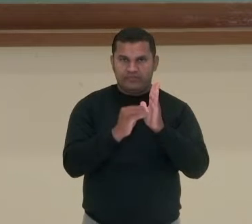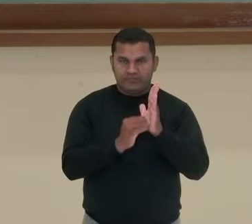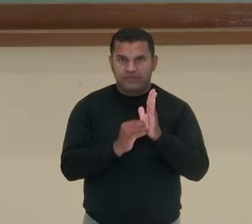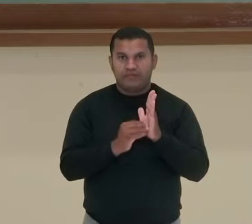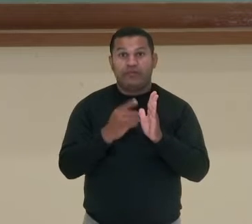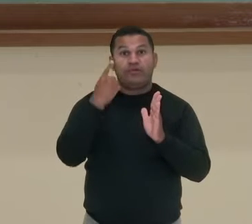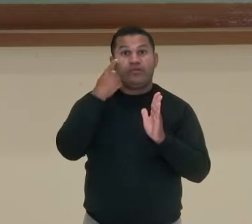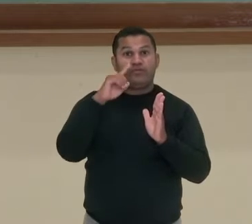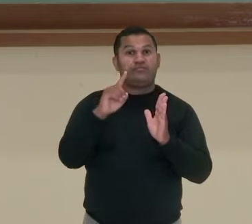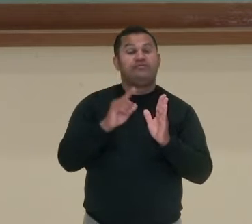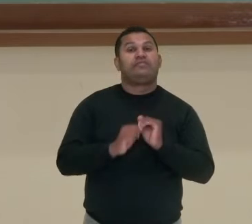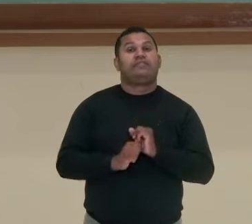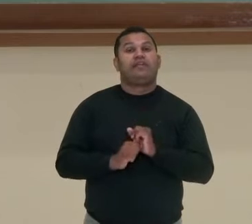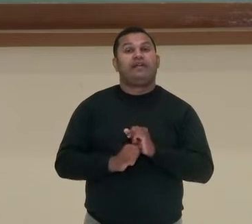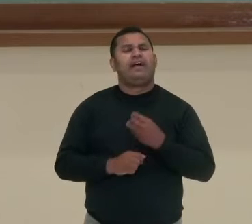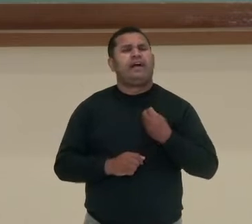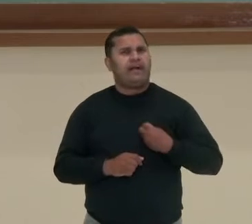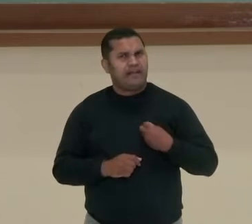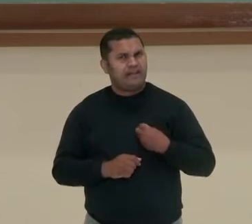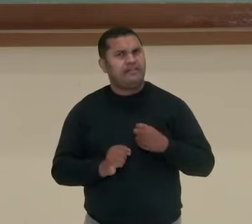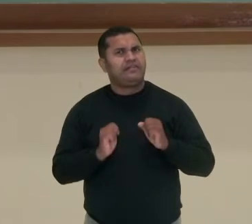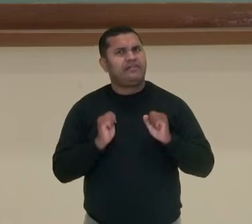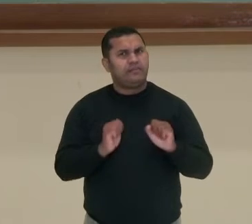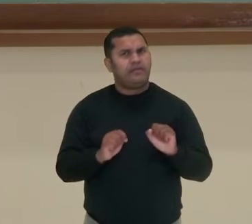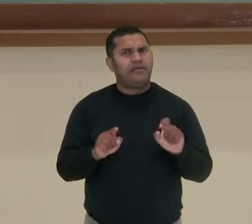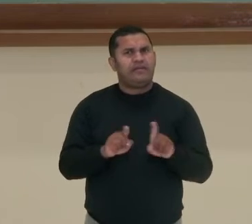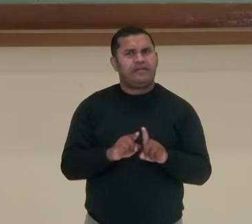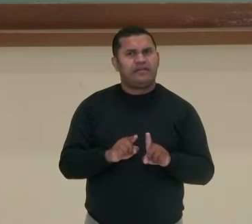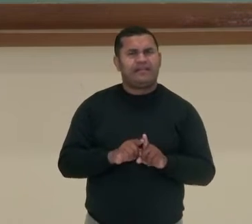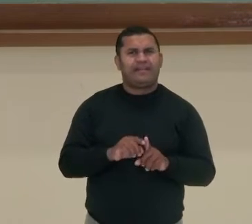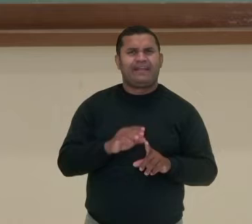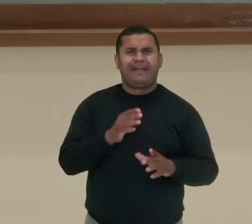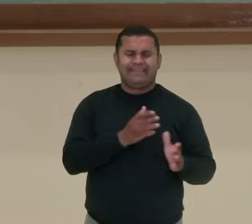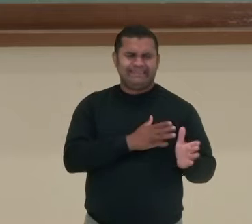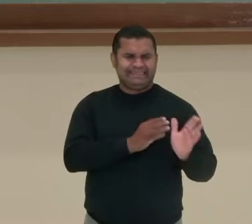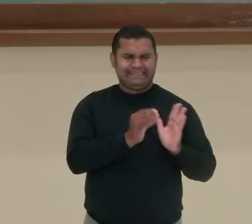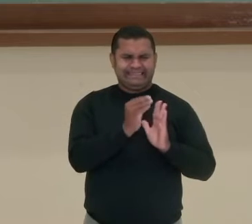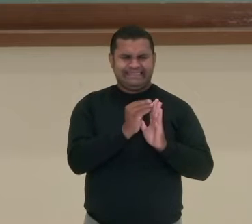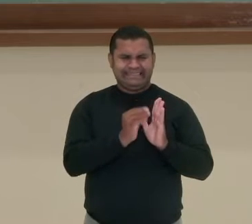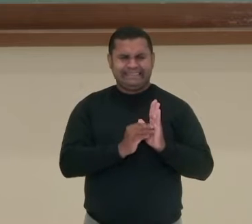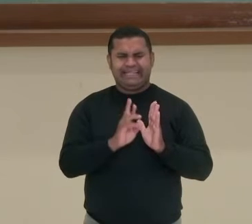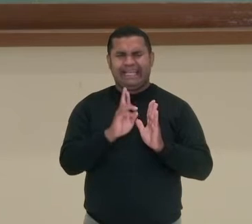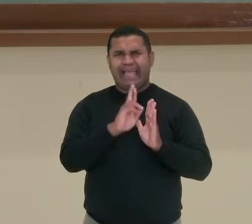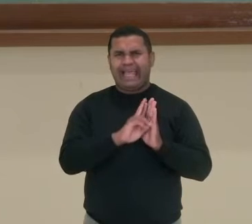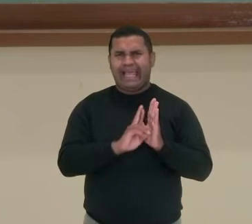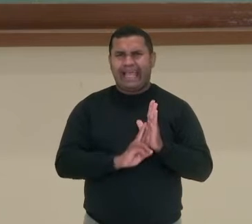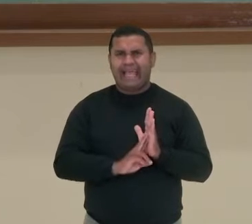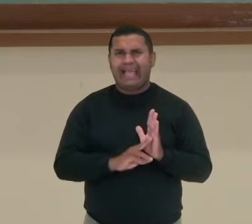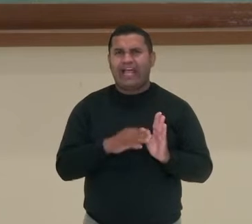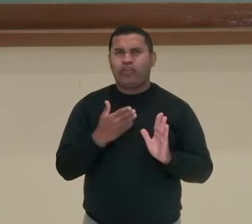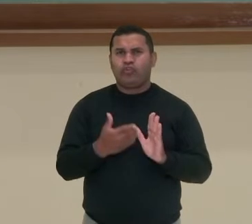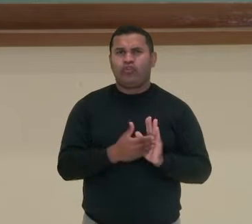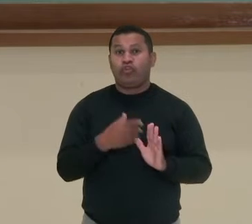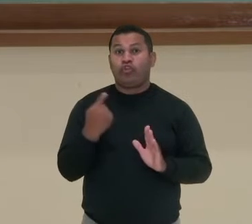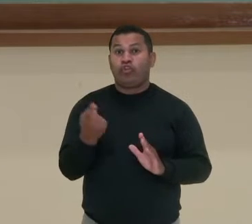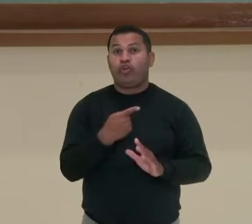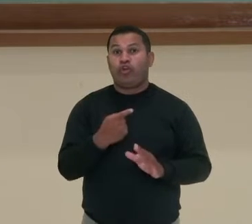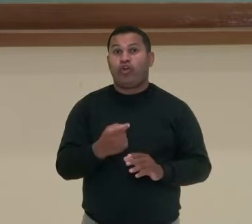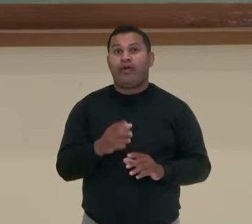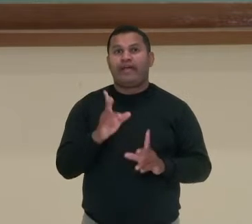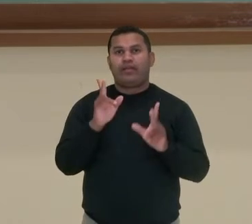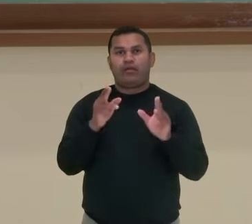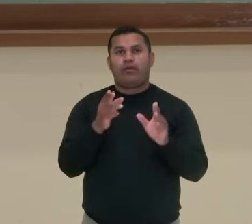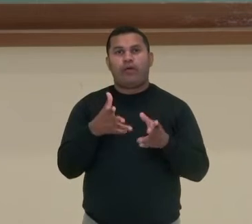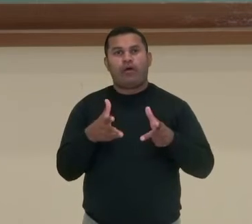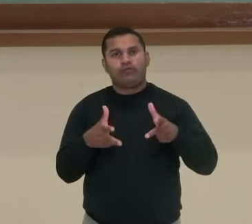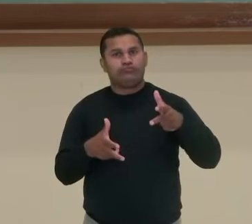a vida é feita de improvisos, o estudo também não precisa ser aquela coisa regrada, automática, nós não somos máquinas, né?